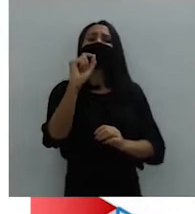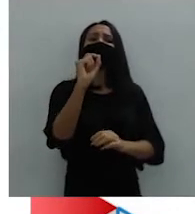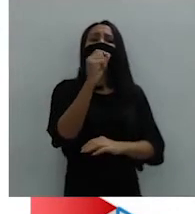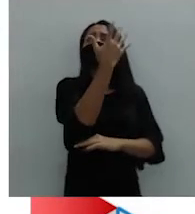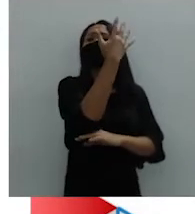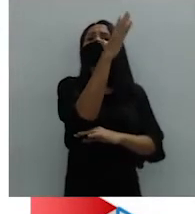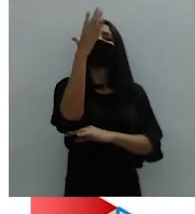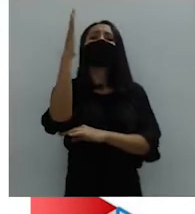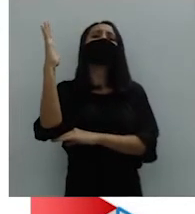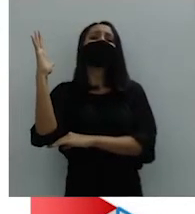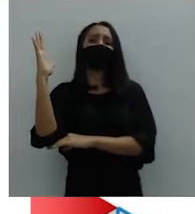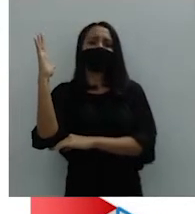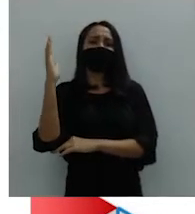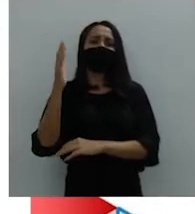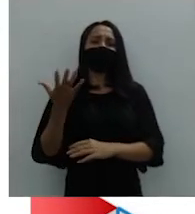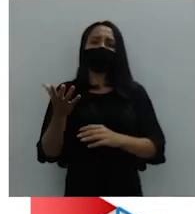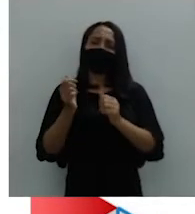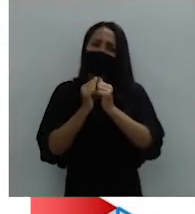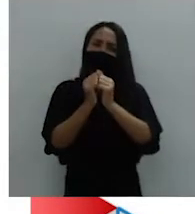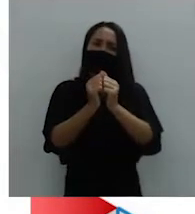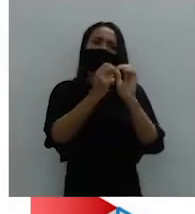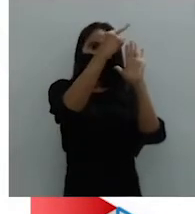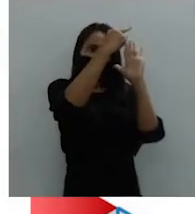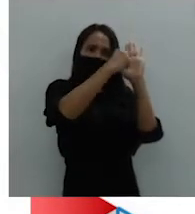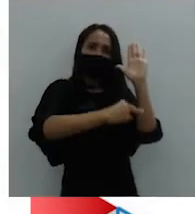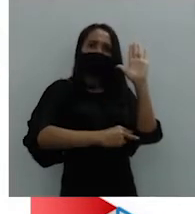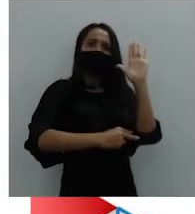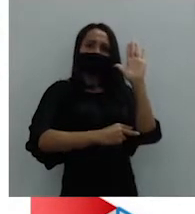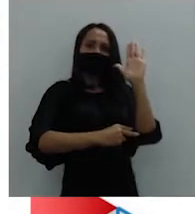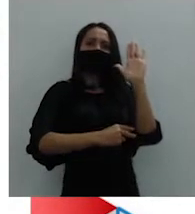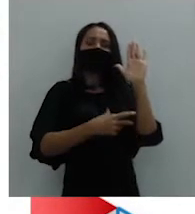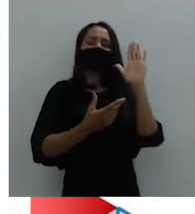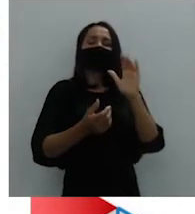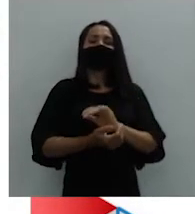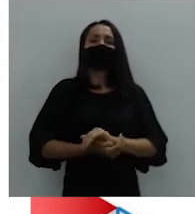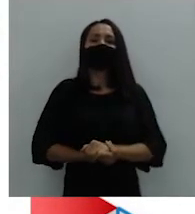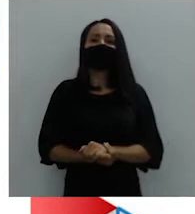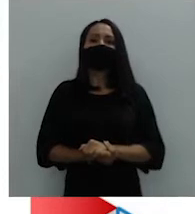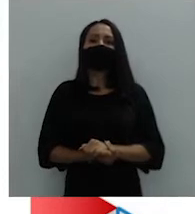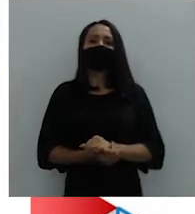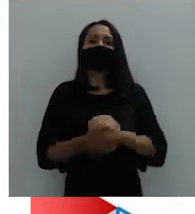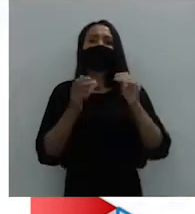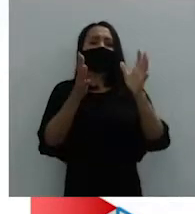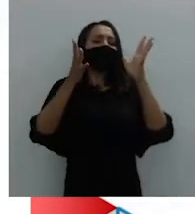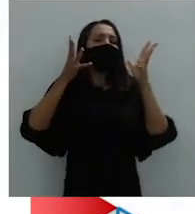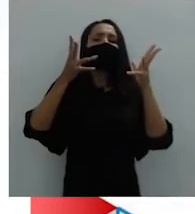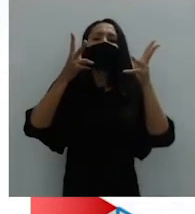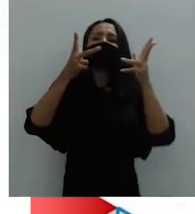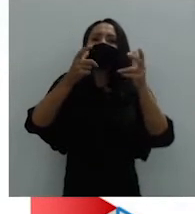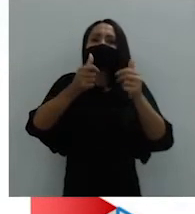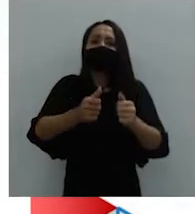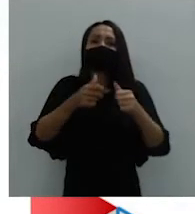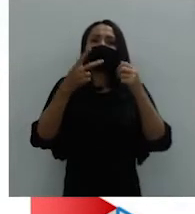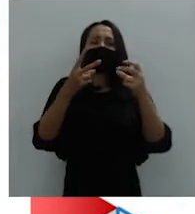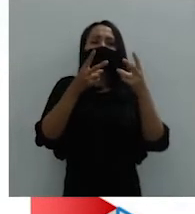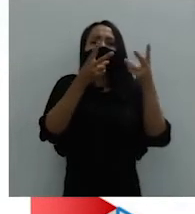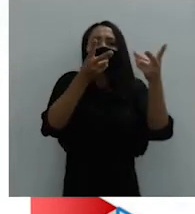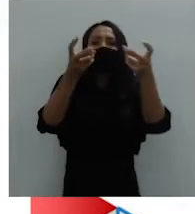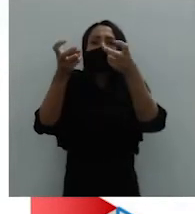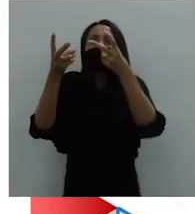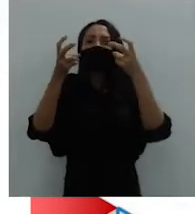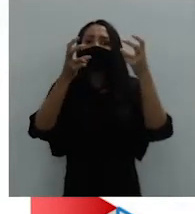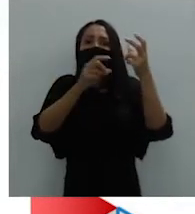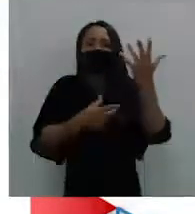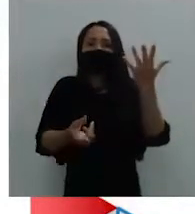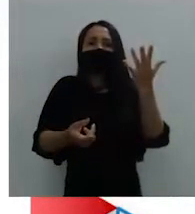paisagem? Acompanhem comigo a leitura aqui nos slides, certo? É tudo aquilo que posso captar com os